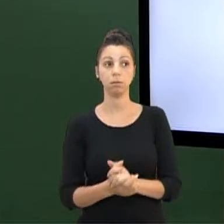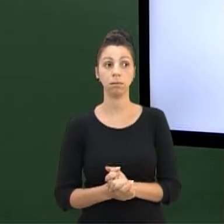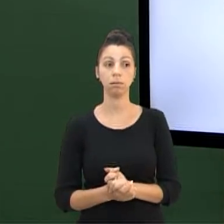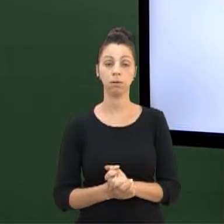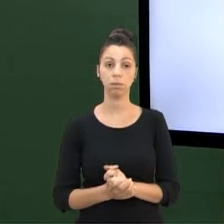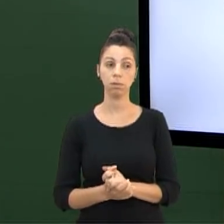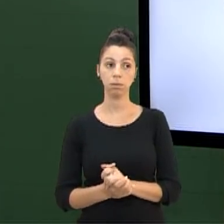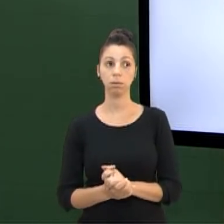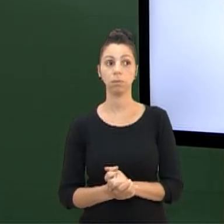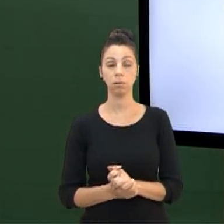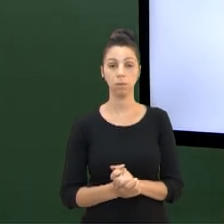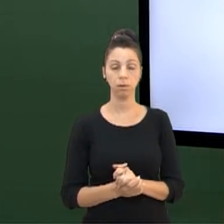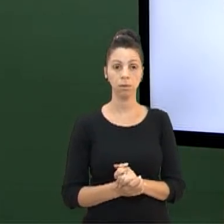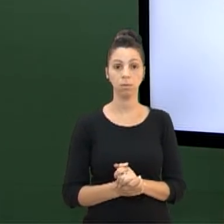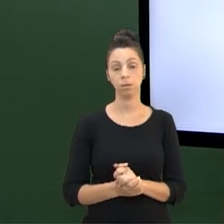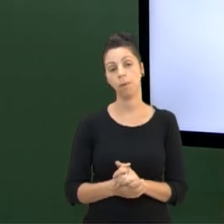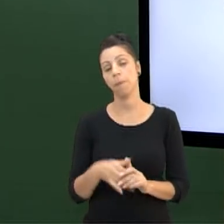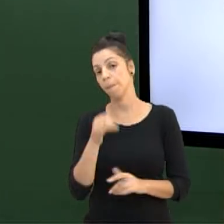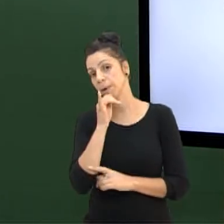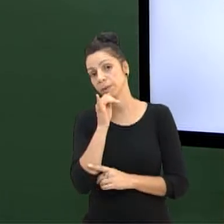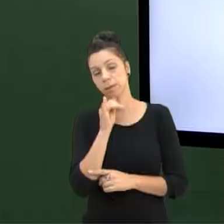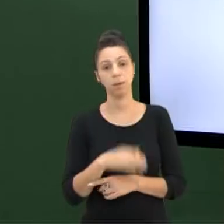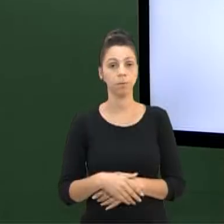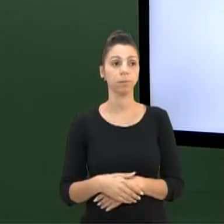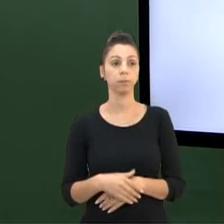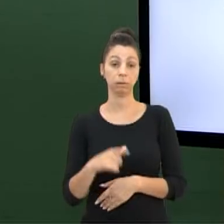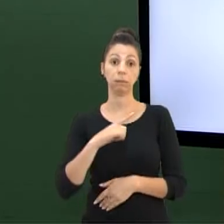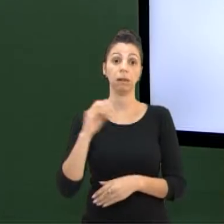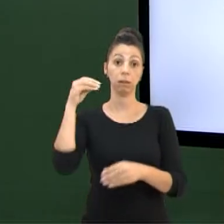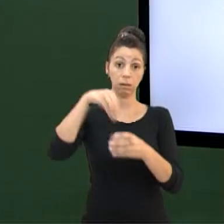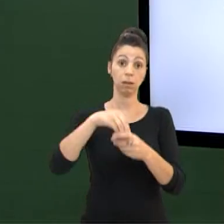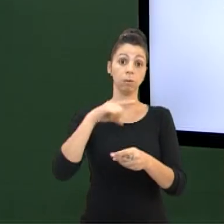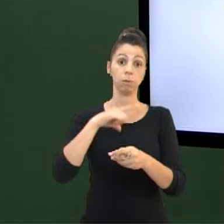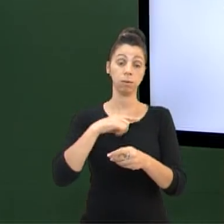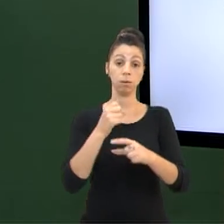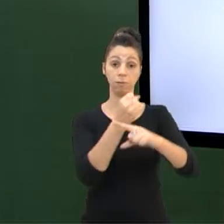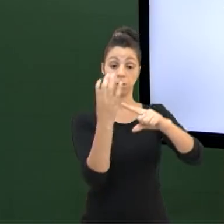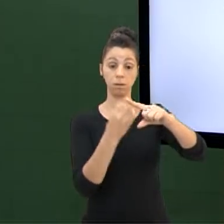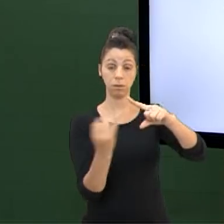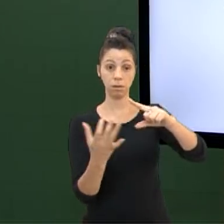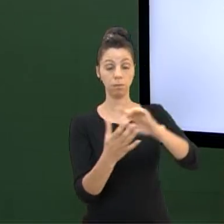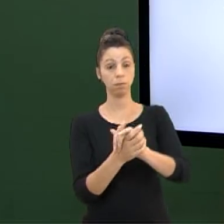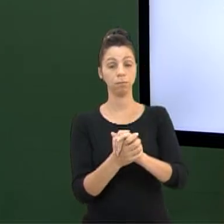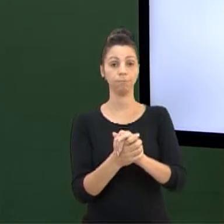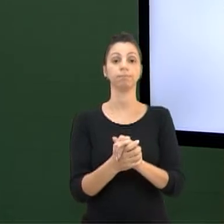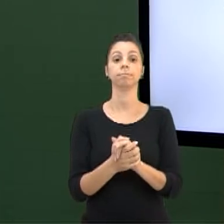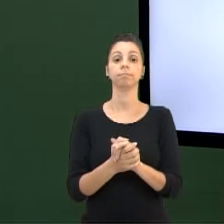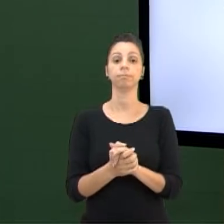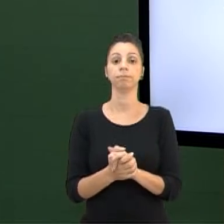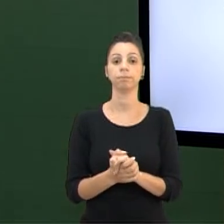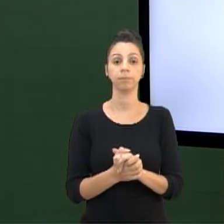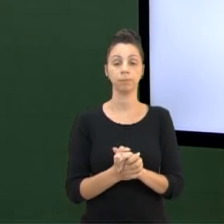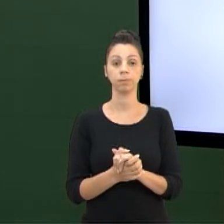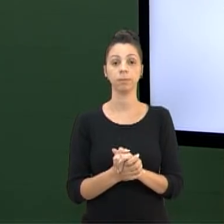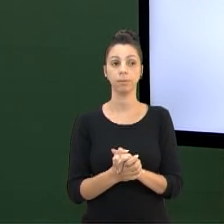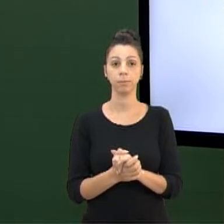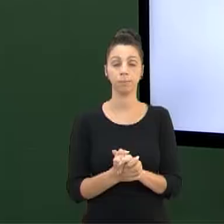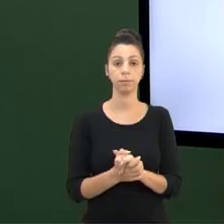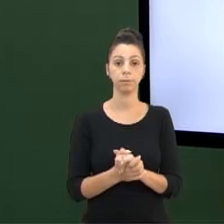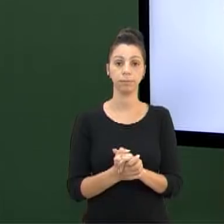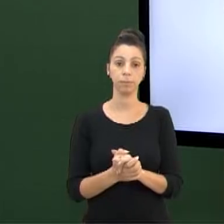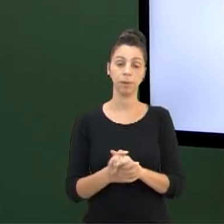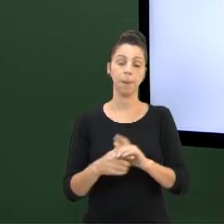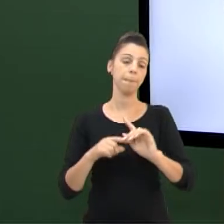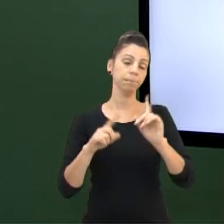aqui. 4x sobre 1, por exemplo. 3 sobre 1, 10 sobre 1. Está implícito. Mas